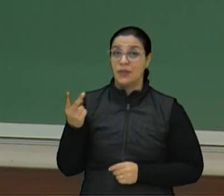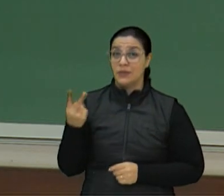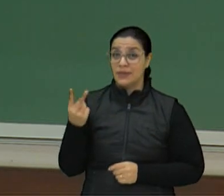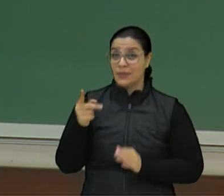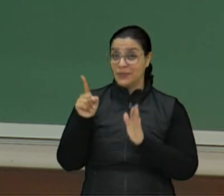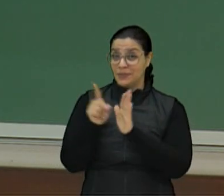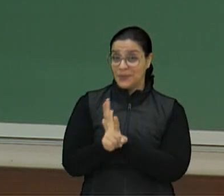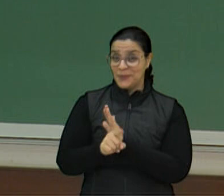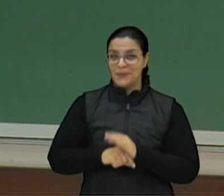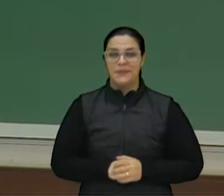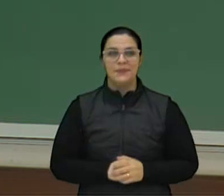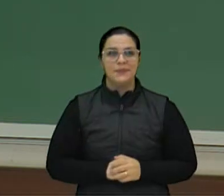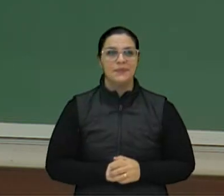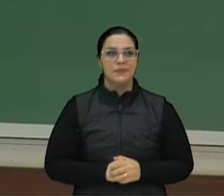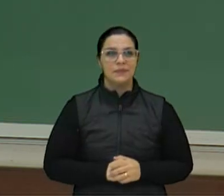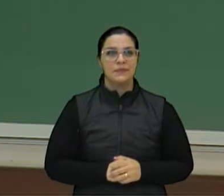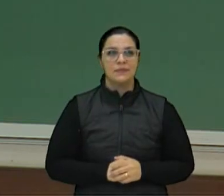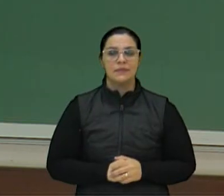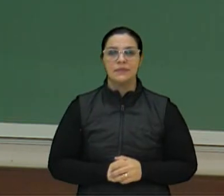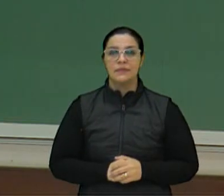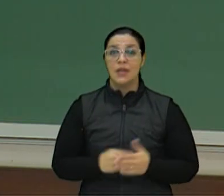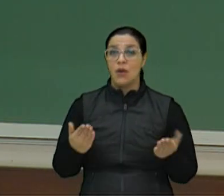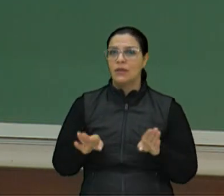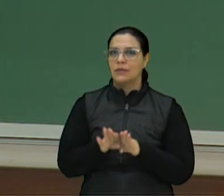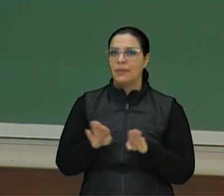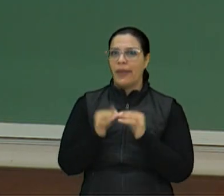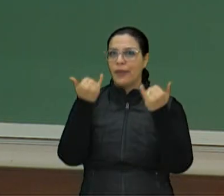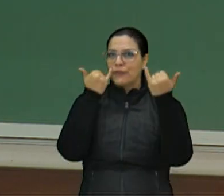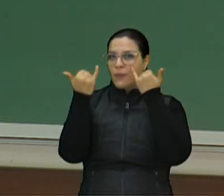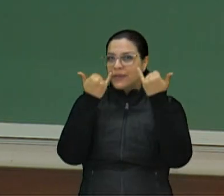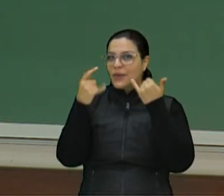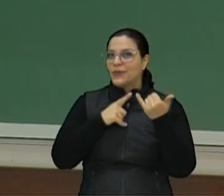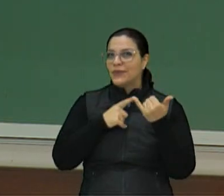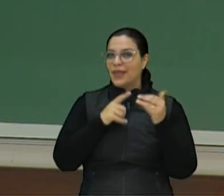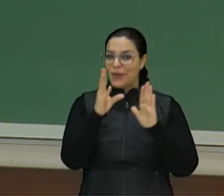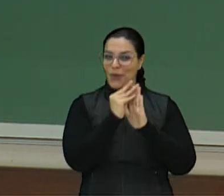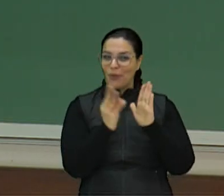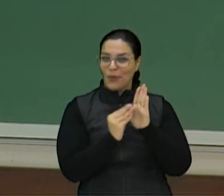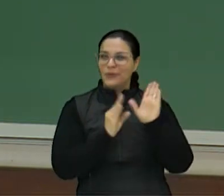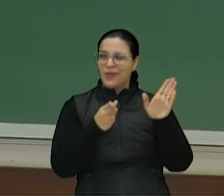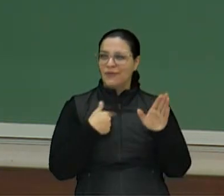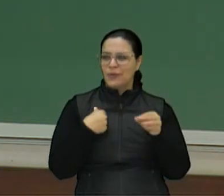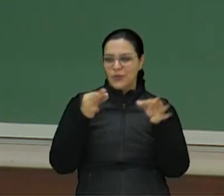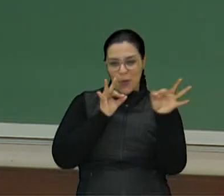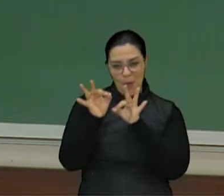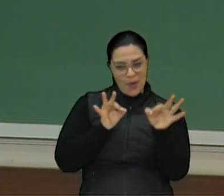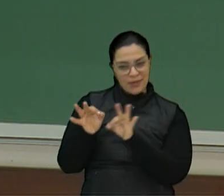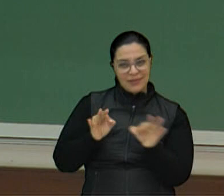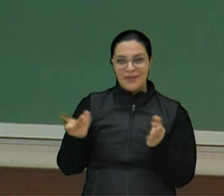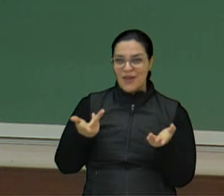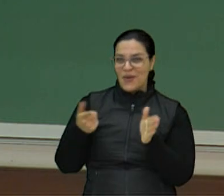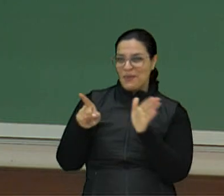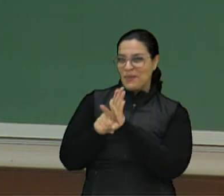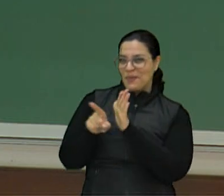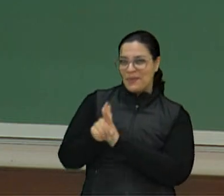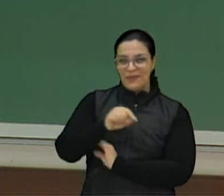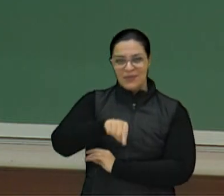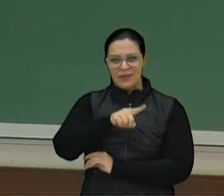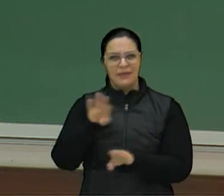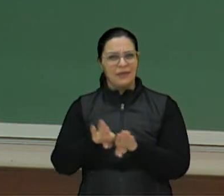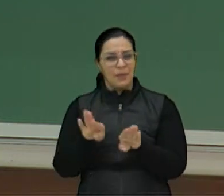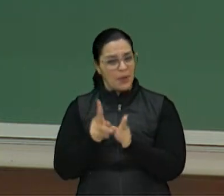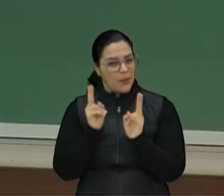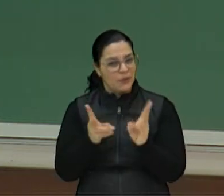Vamos agora para o nosso quiz de número 2, que tinha muita informação na primeira parte da aula, então já vamos organizar essas informações para a